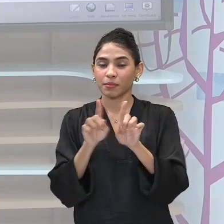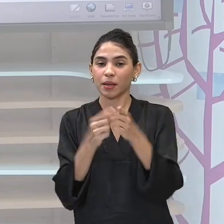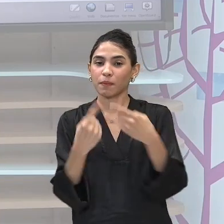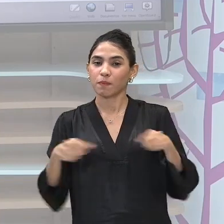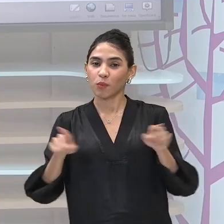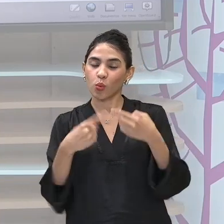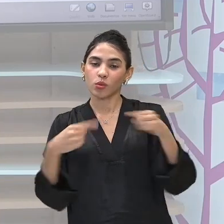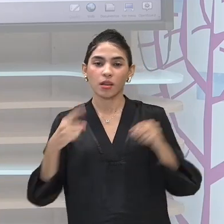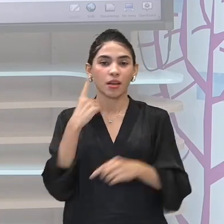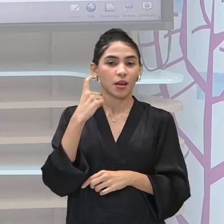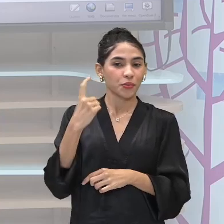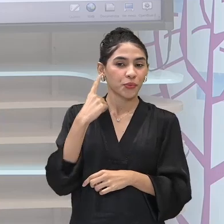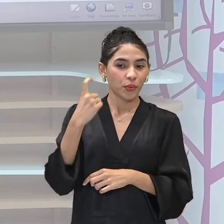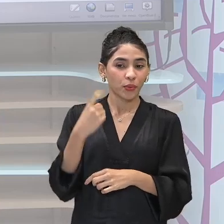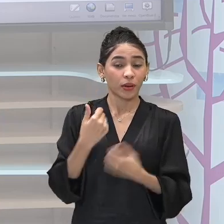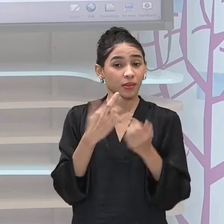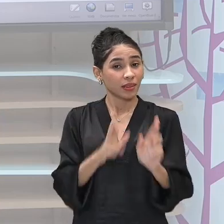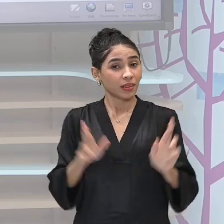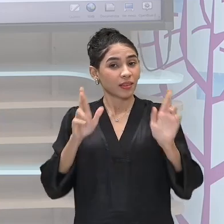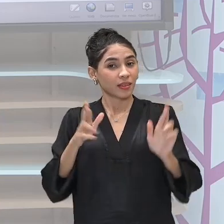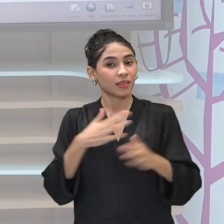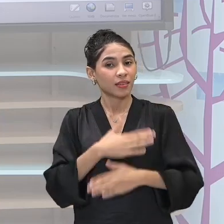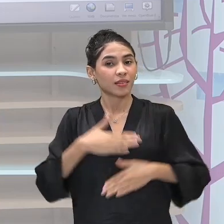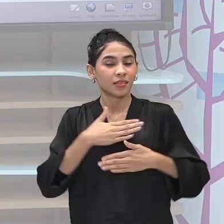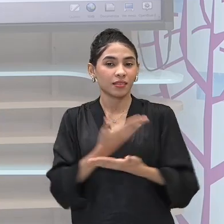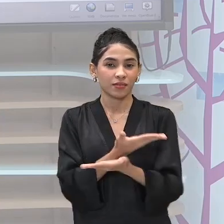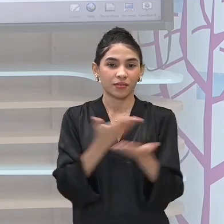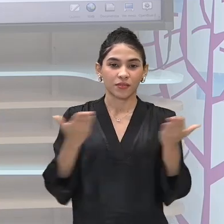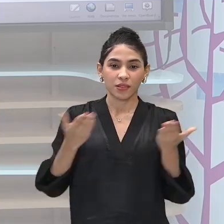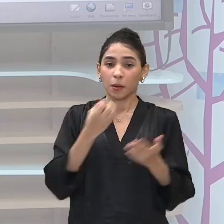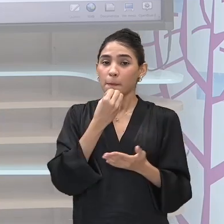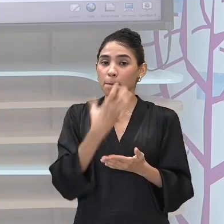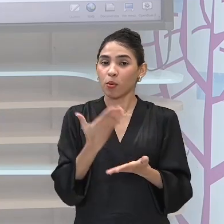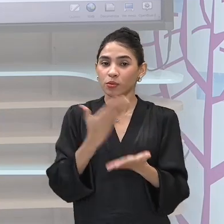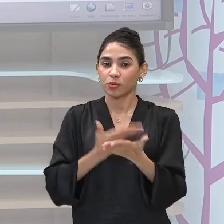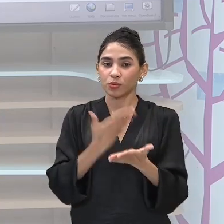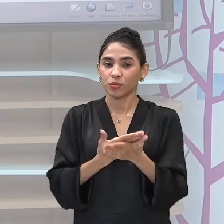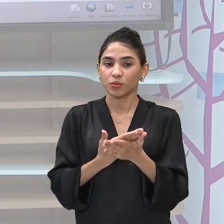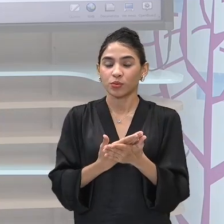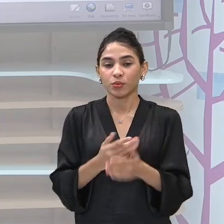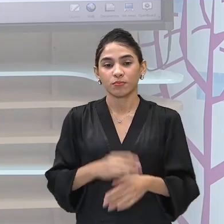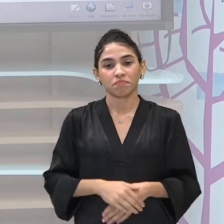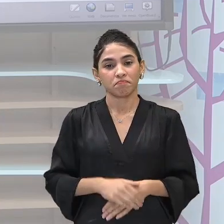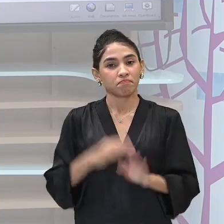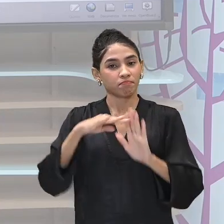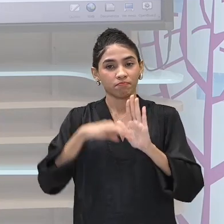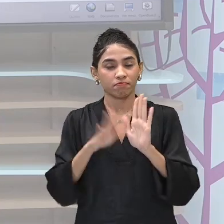sobre som. Eu desejo a todos vocês bons estudos. Como não há mais